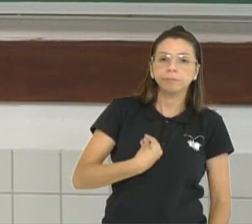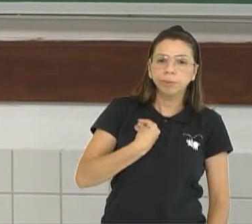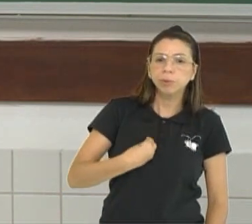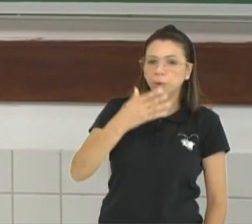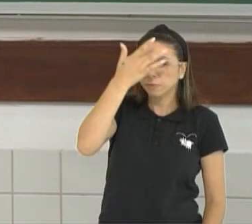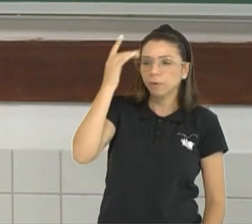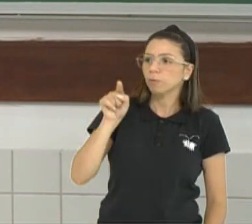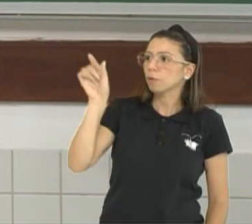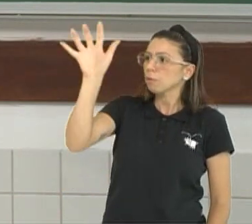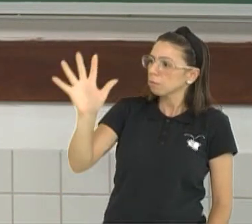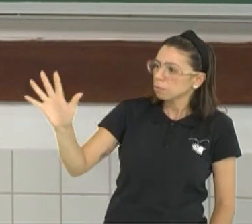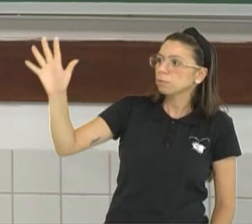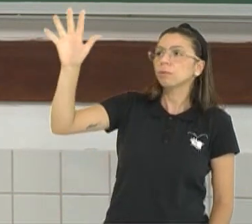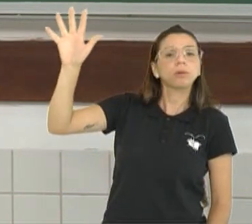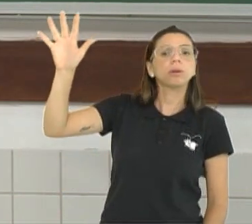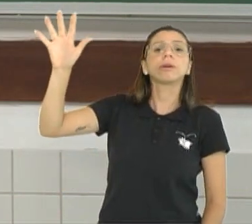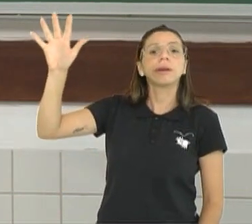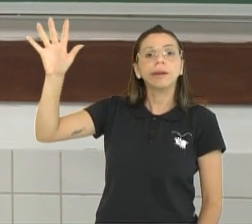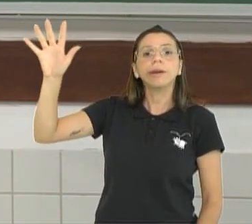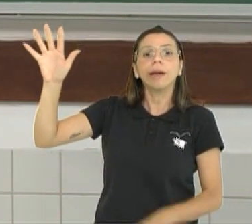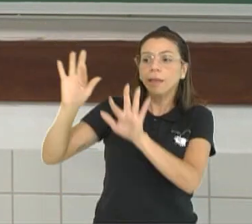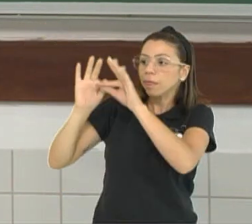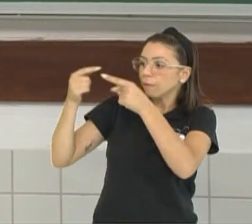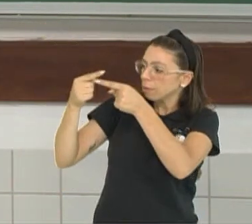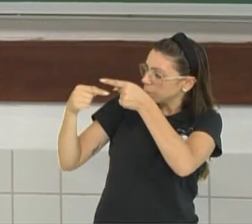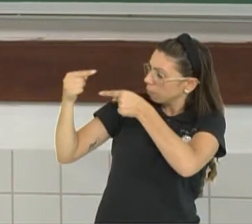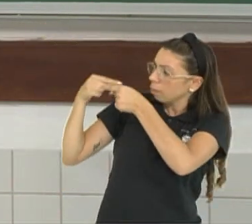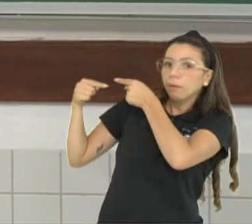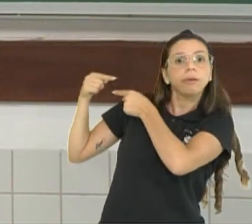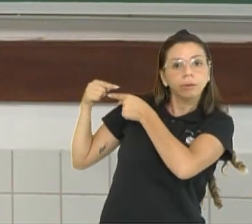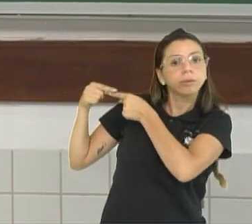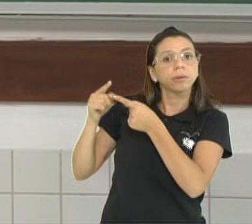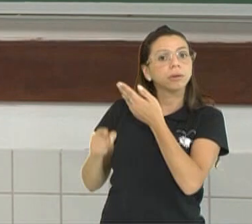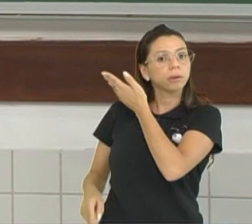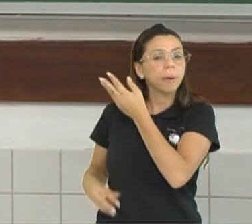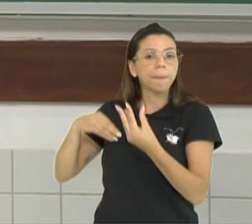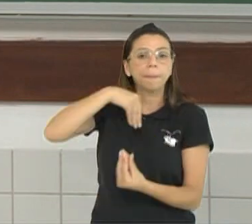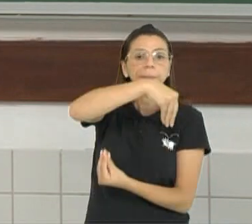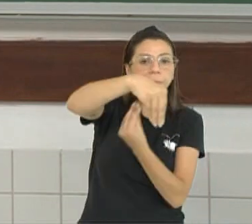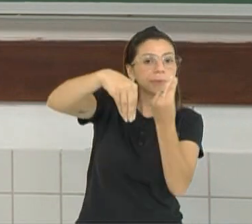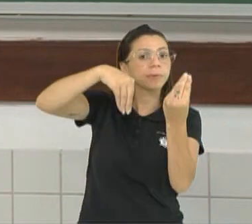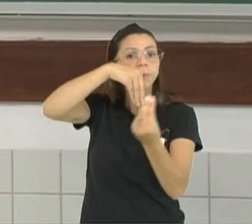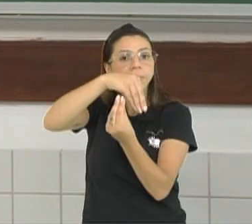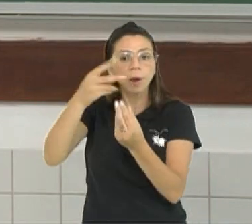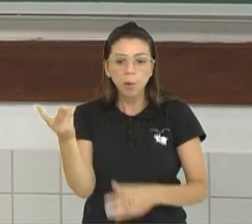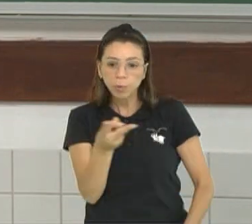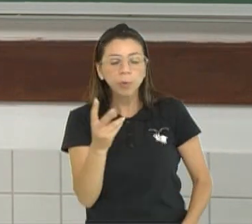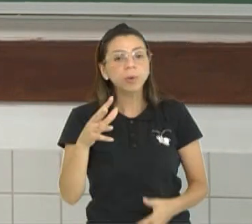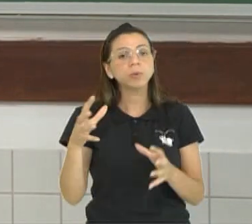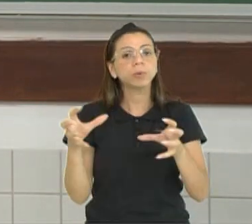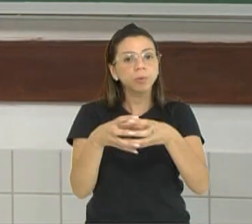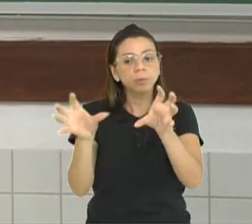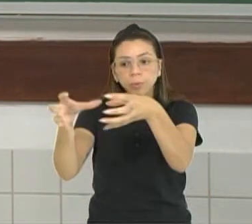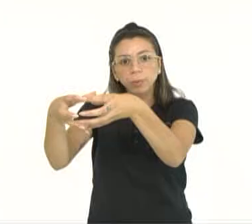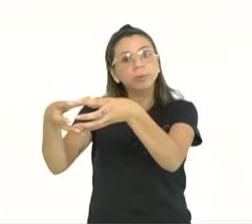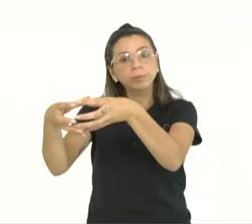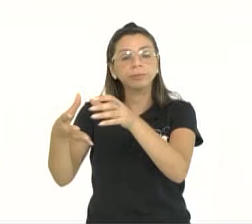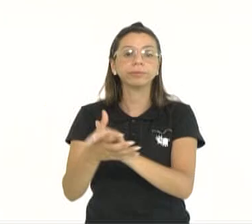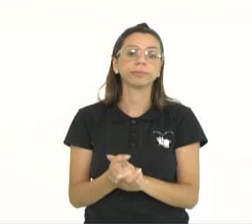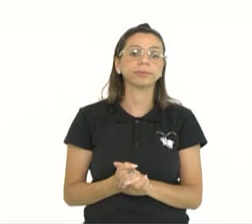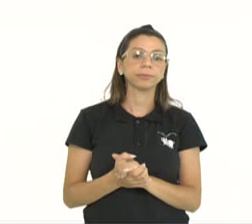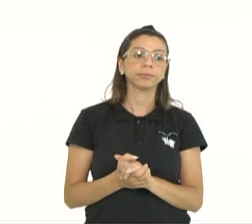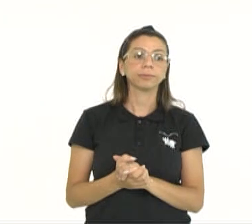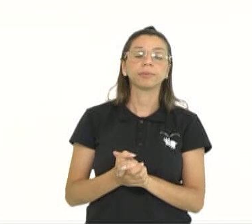Europa são descendentes da espécie Neandertal misturada com o Homo sapiens sapiens. Eles